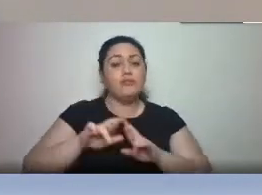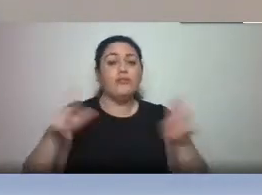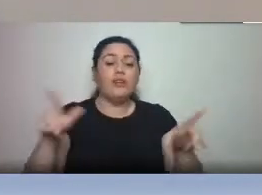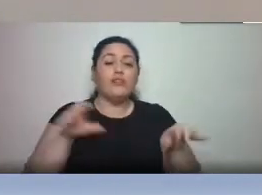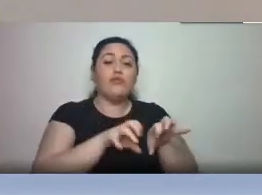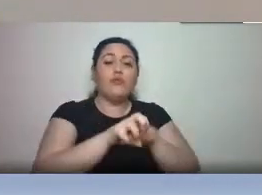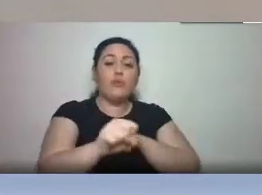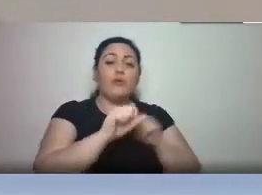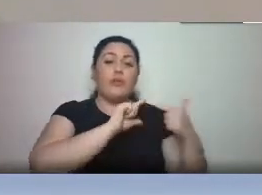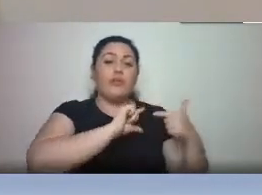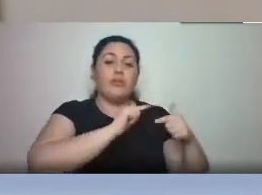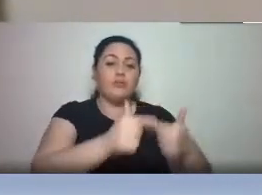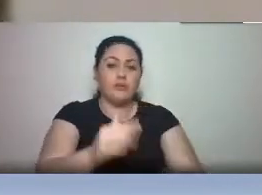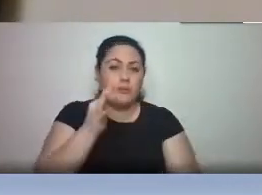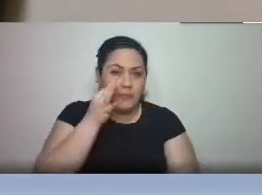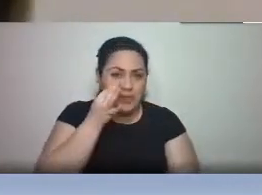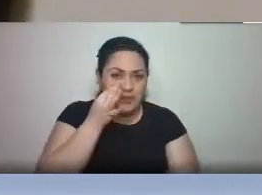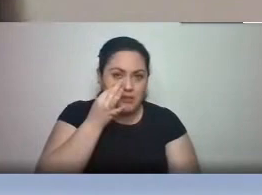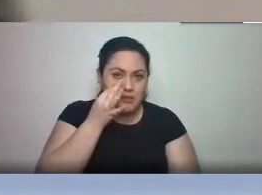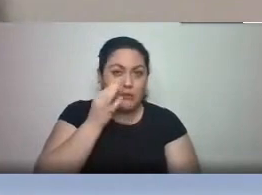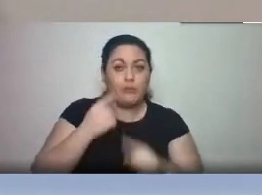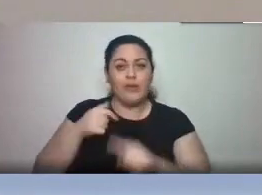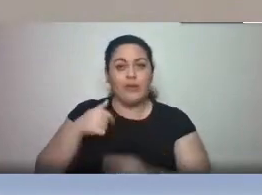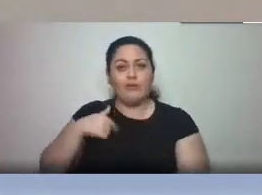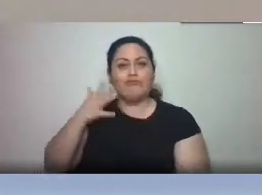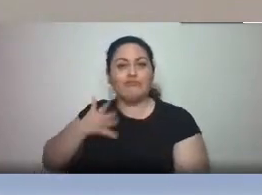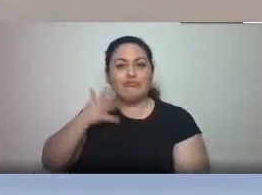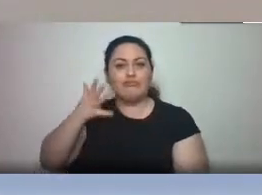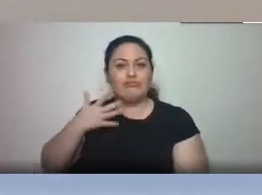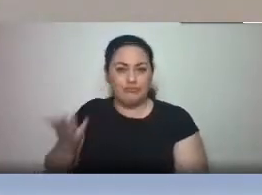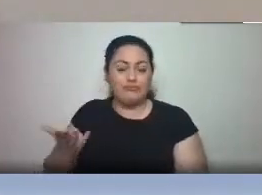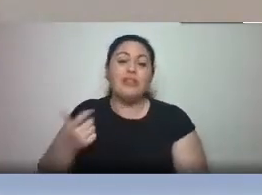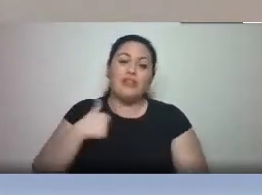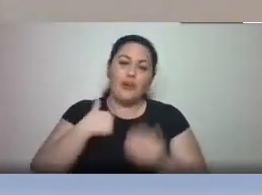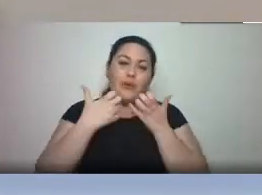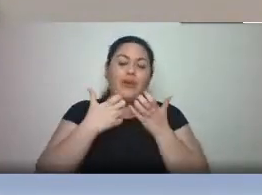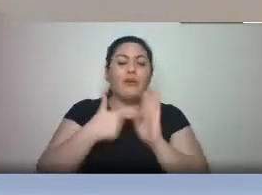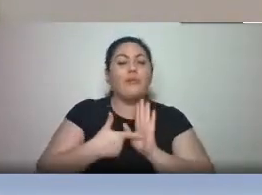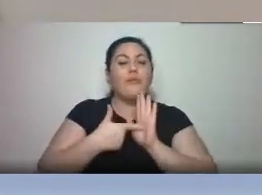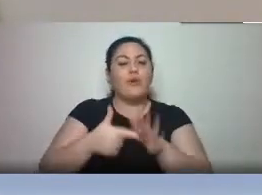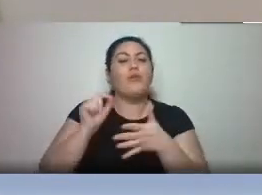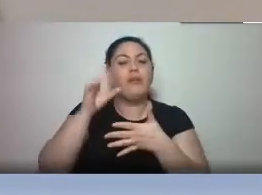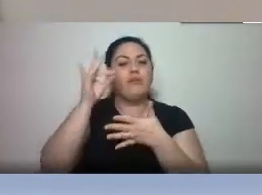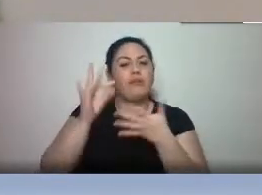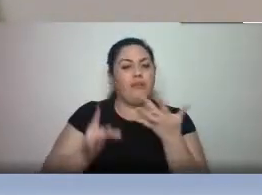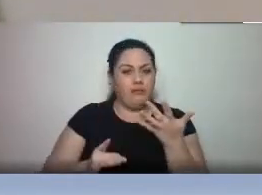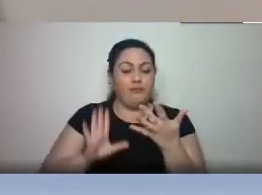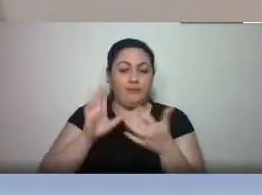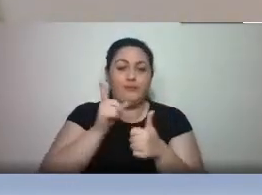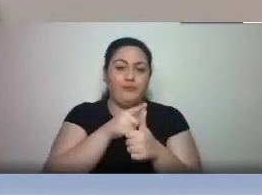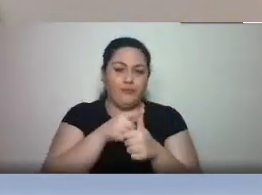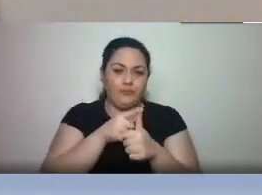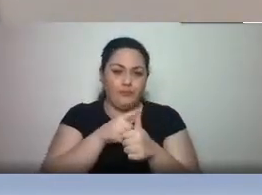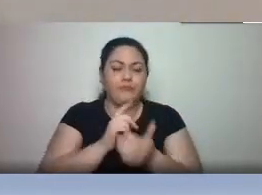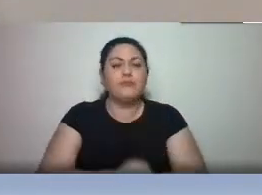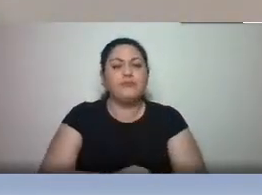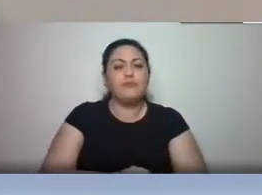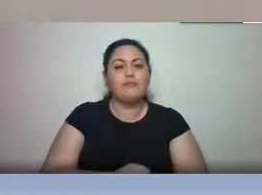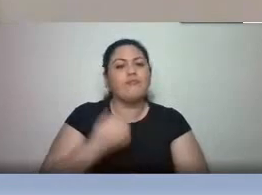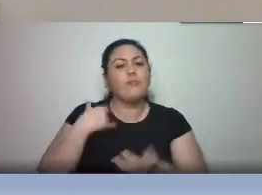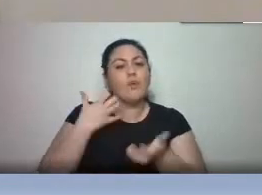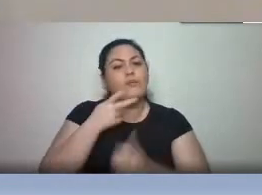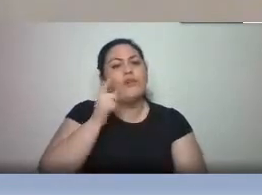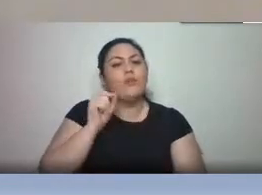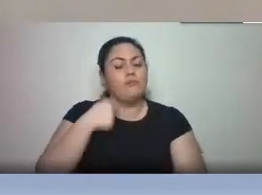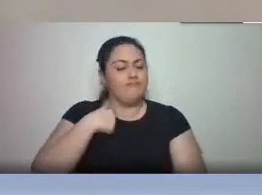tradicionais presenciais. E com isso, eu gostaria de destacar mais alguns aspectos. Em primeiro lugar, quero ressaltar que me